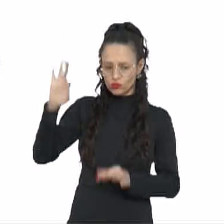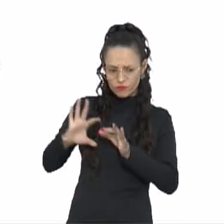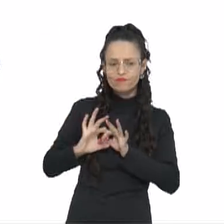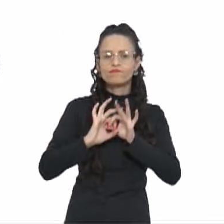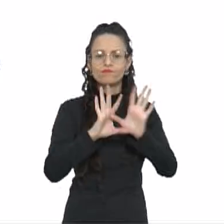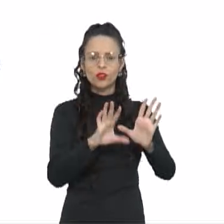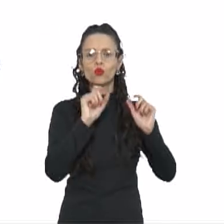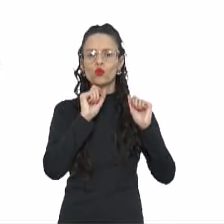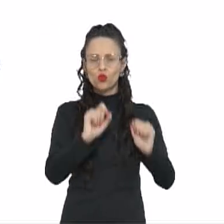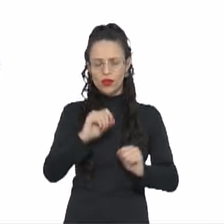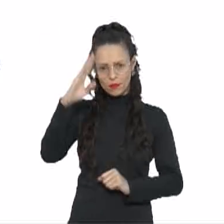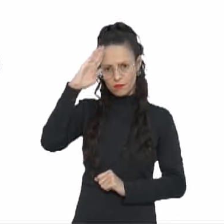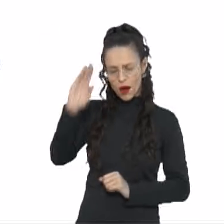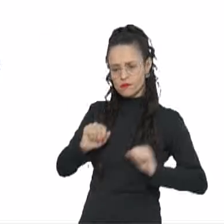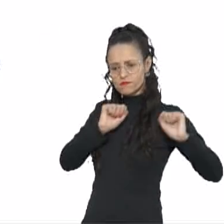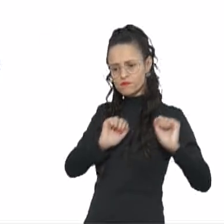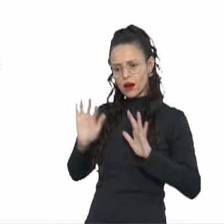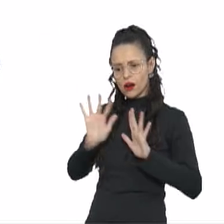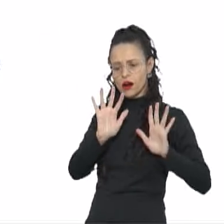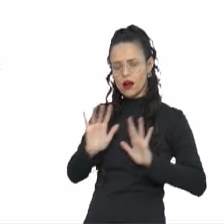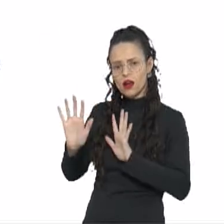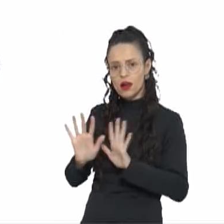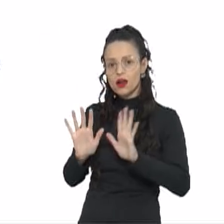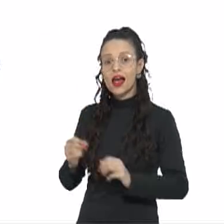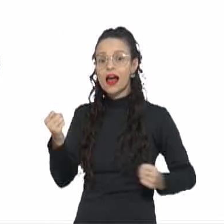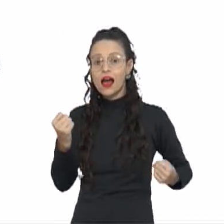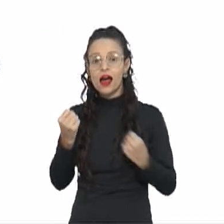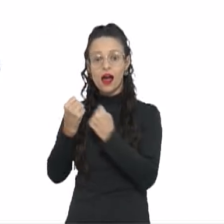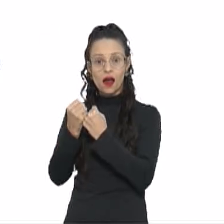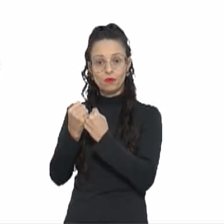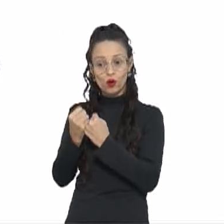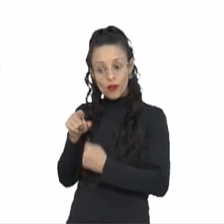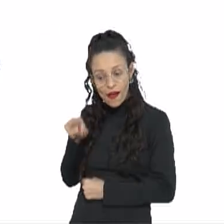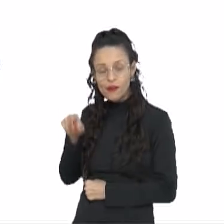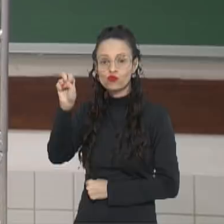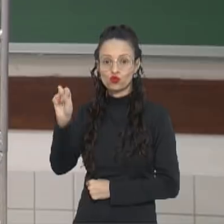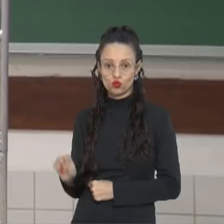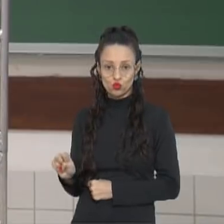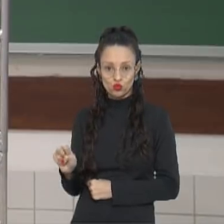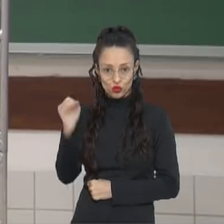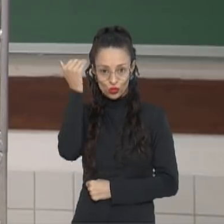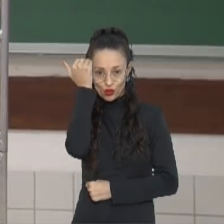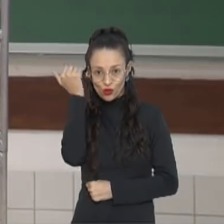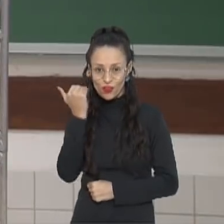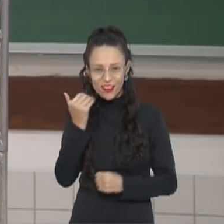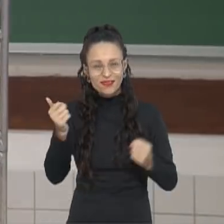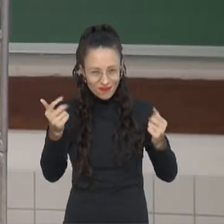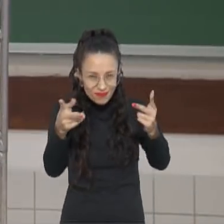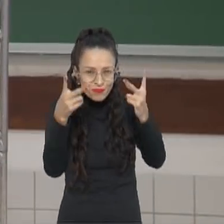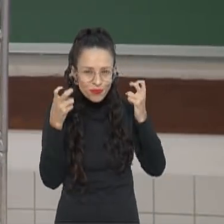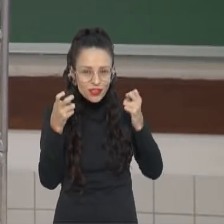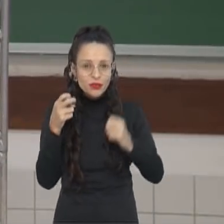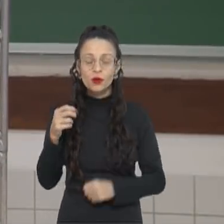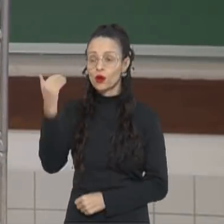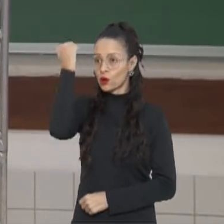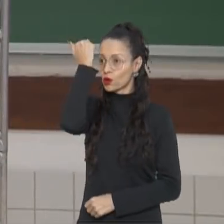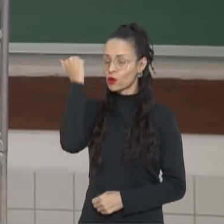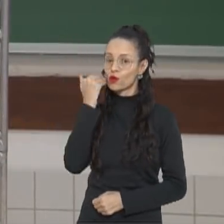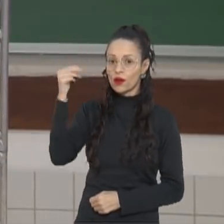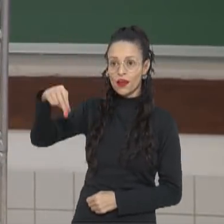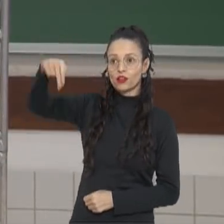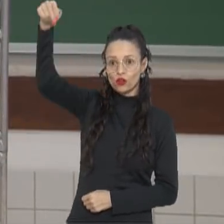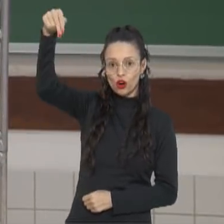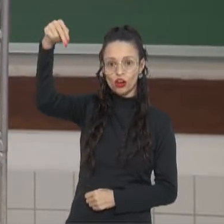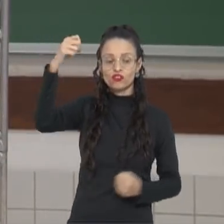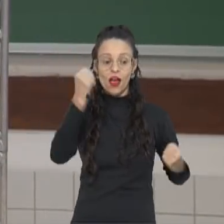enviar tropas internacionais, com o objetivo de apoiar a Coreia do Sul. Então, reparou? Coreia do Norte, apoio da